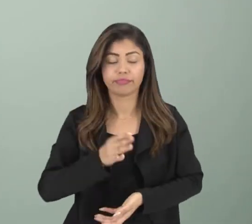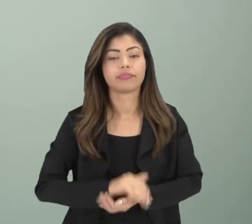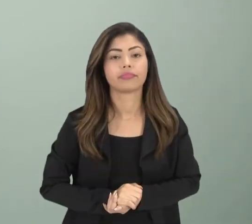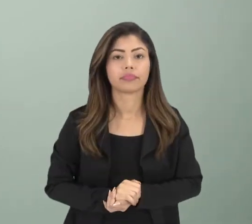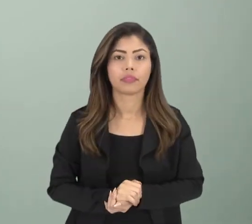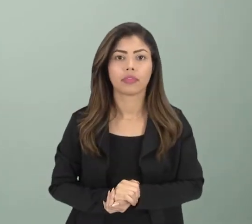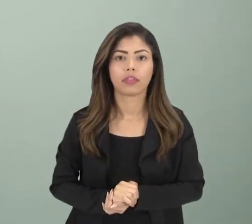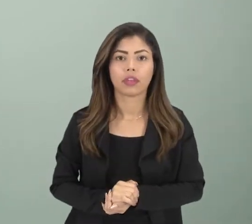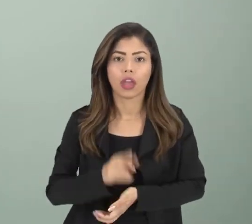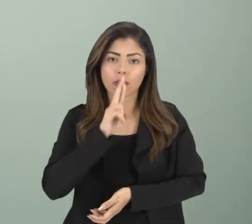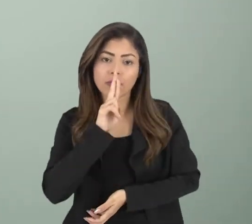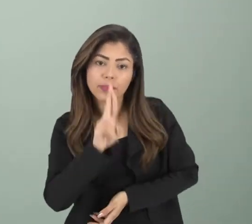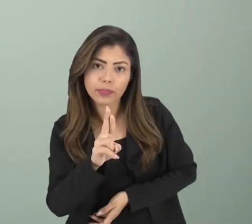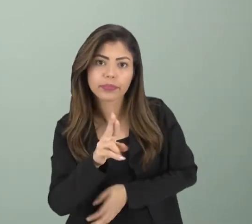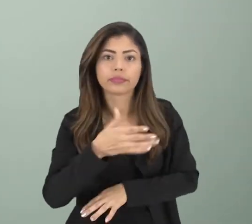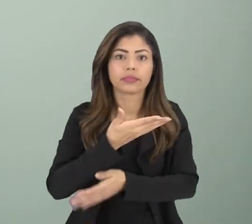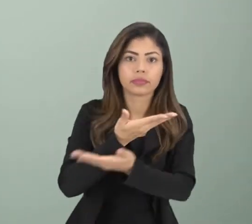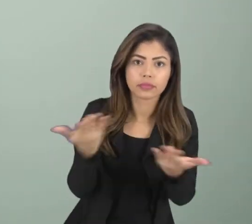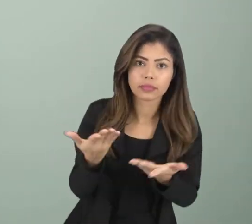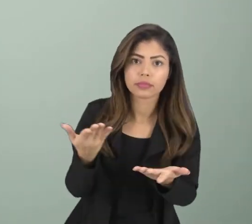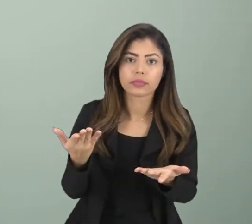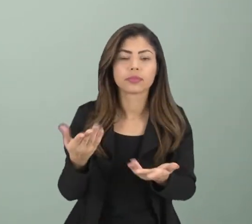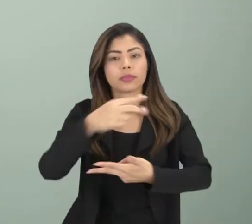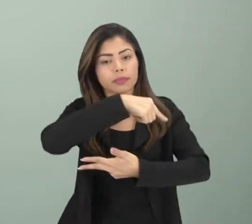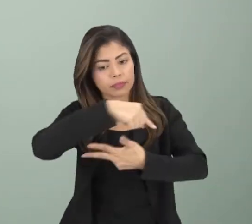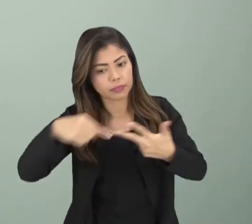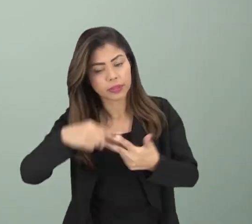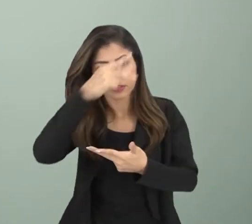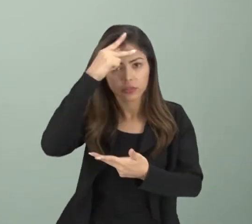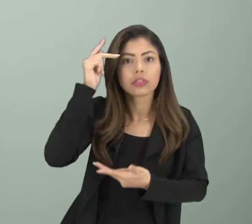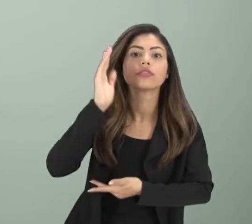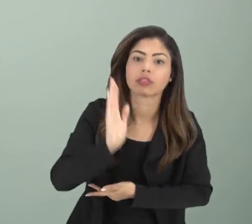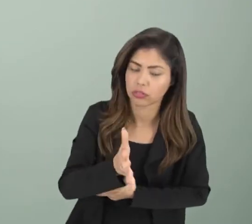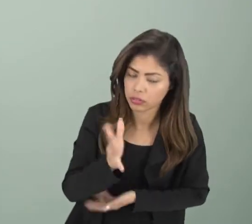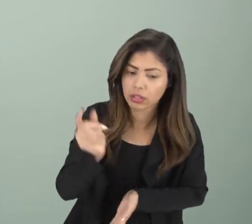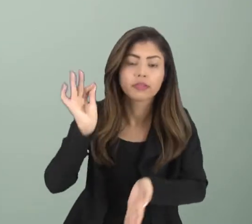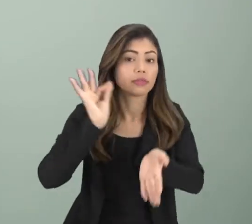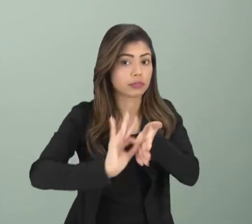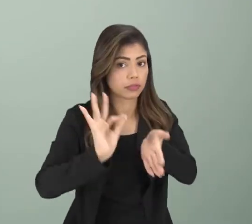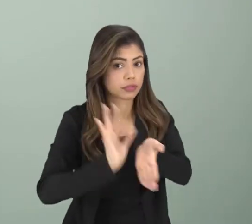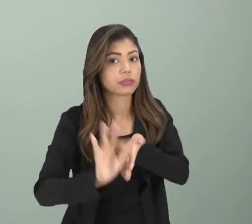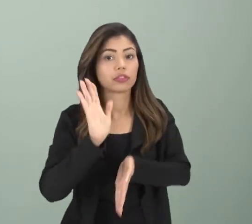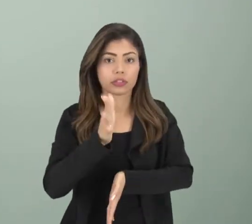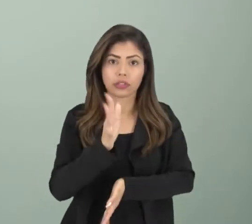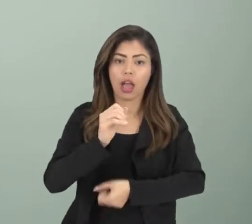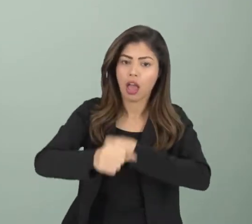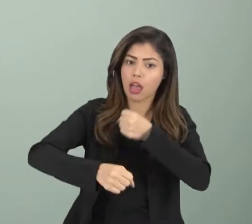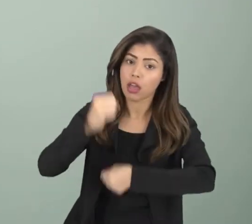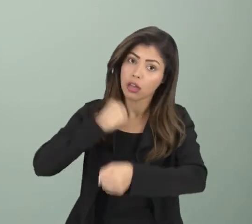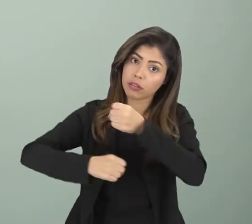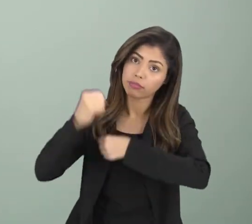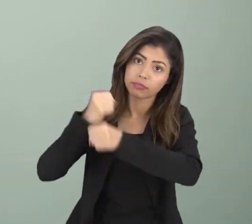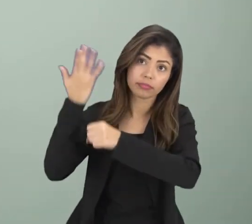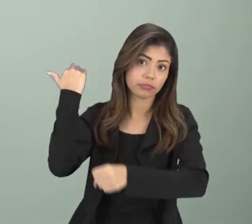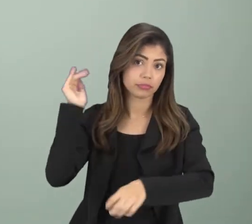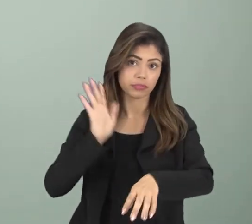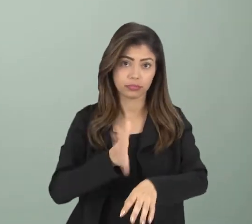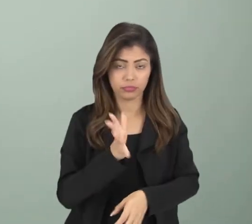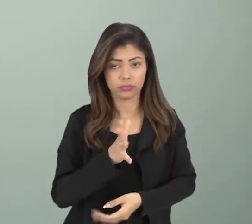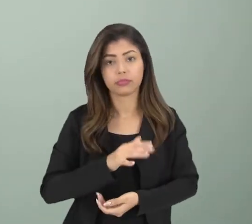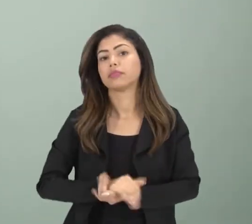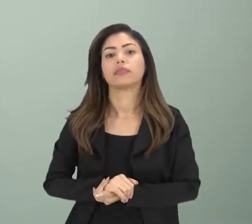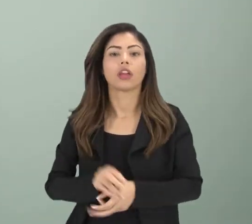disponibilizadas, respondidas por candidatos que realizaram o Enem em anos anteriores. E